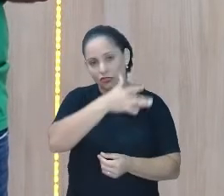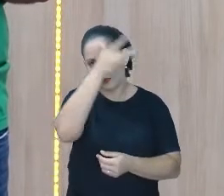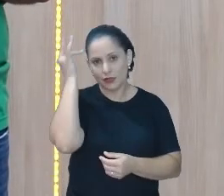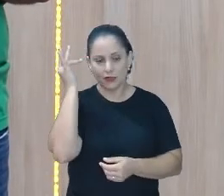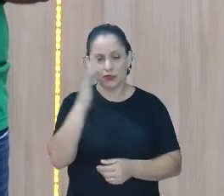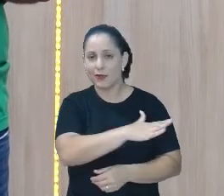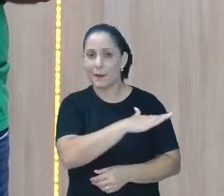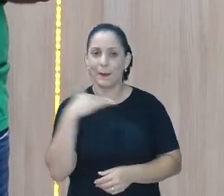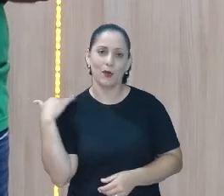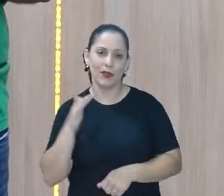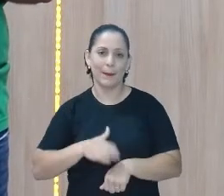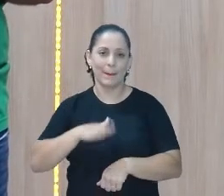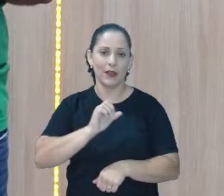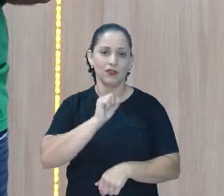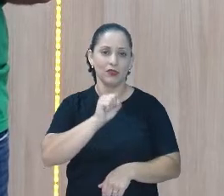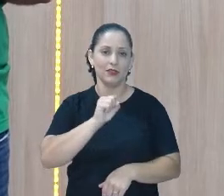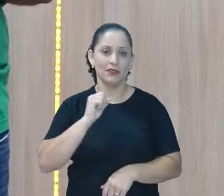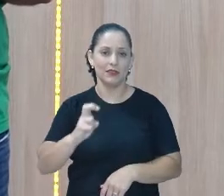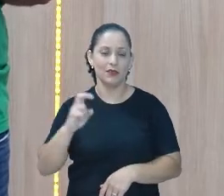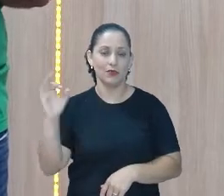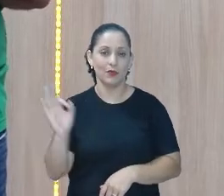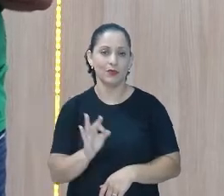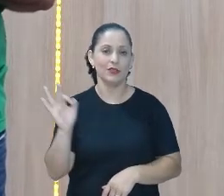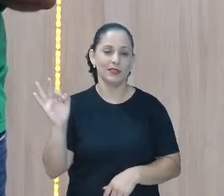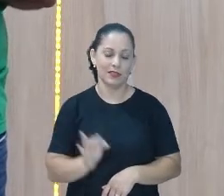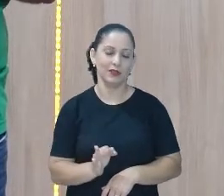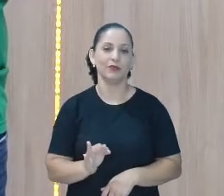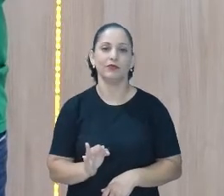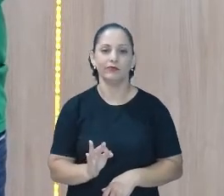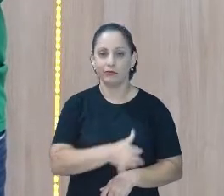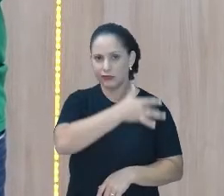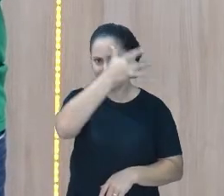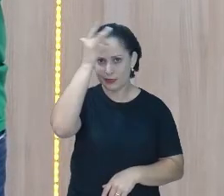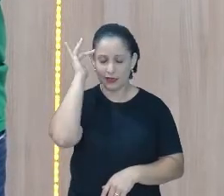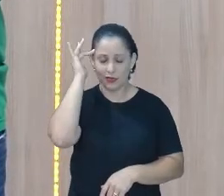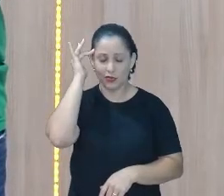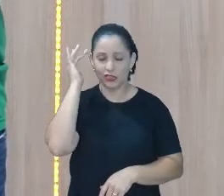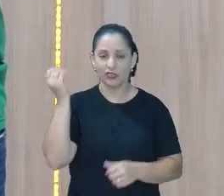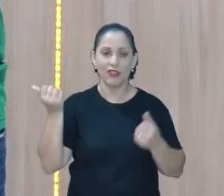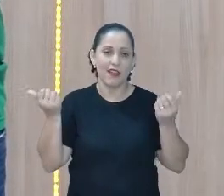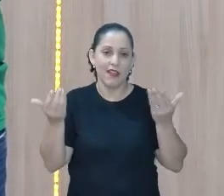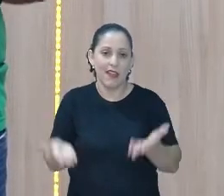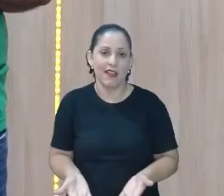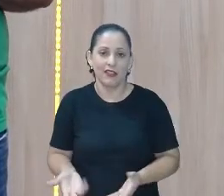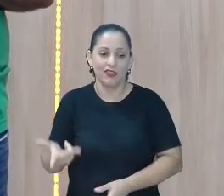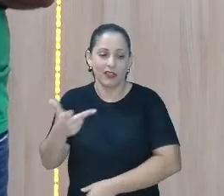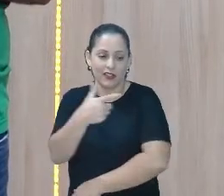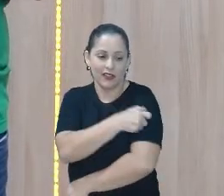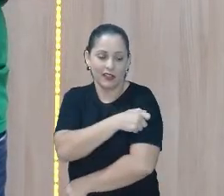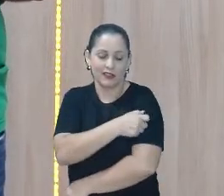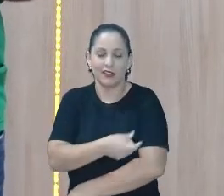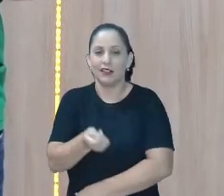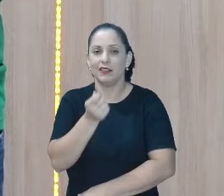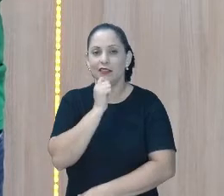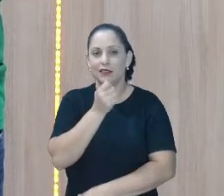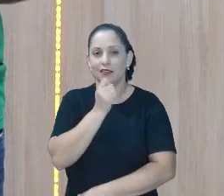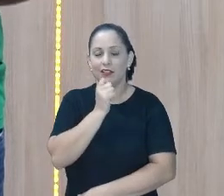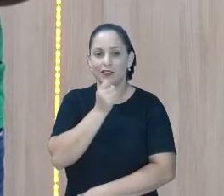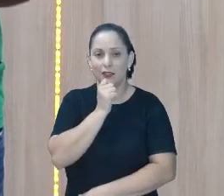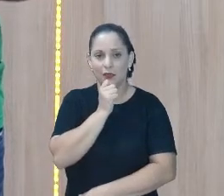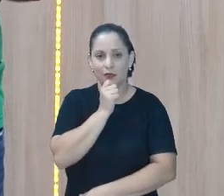de 85%, 90% dessas pessoas não estão vacinadas, com um ciclo